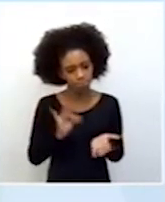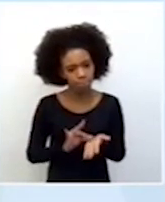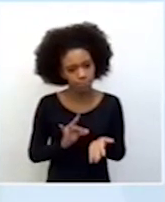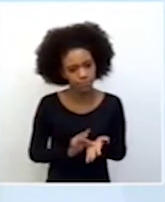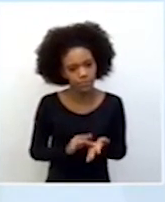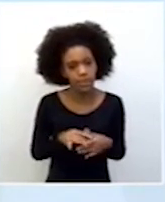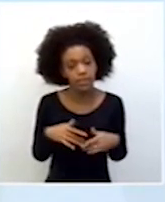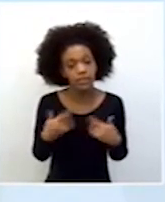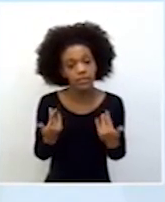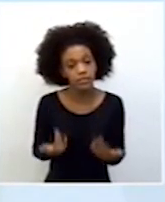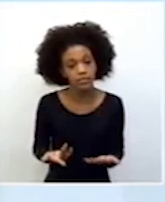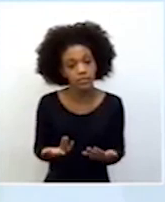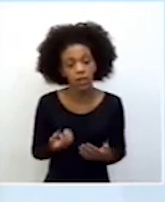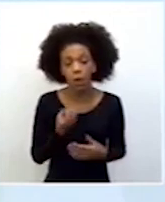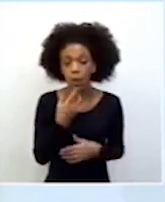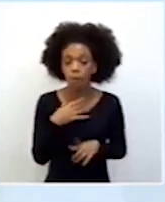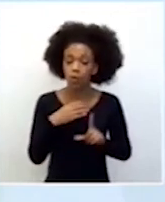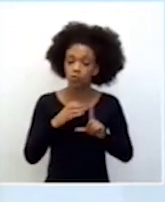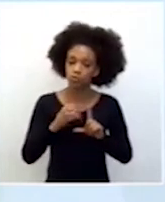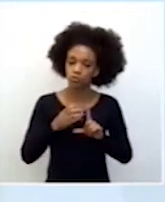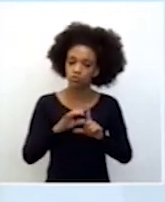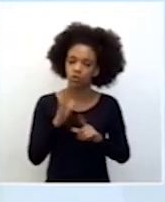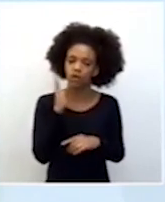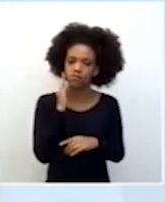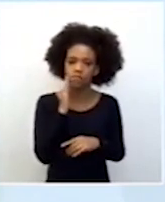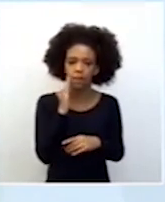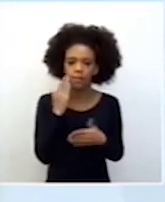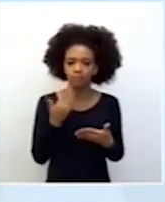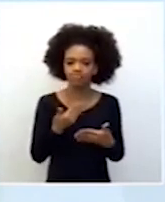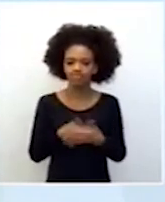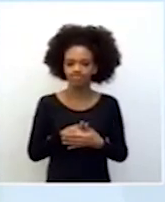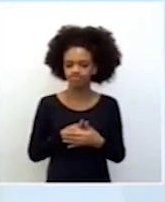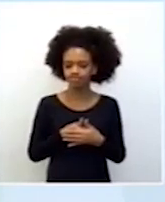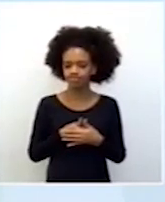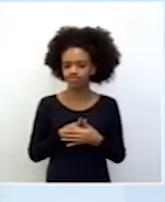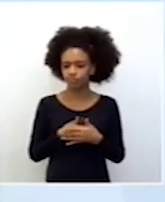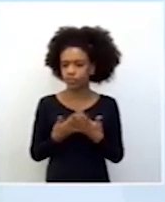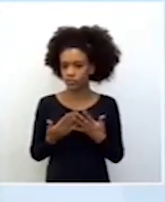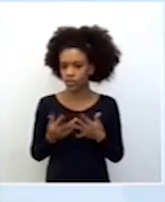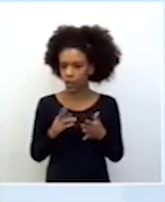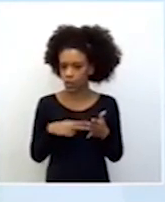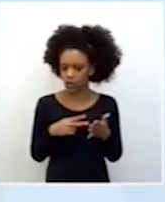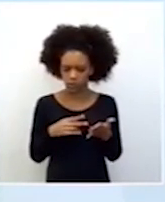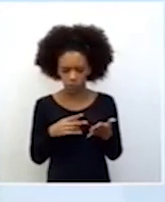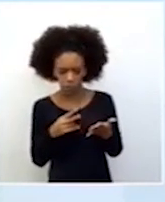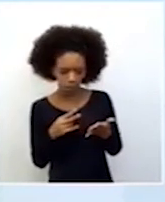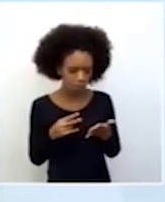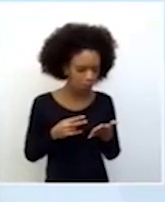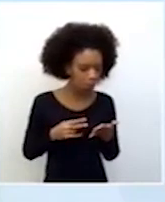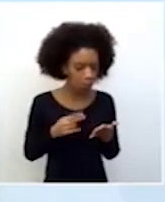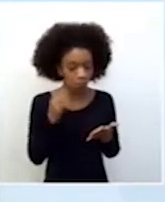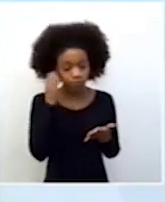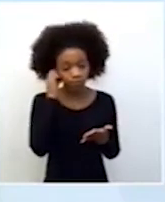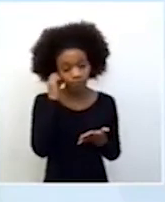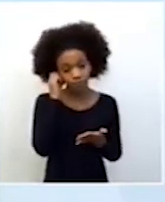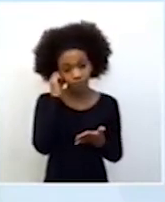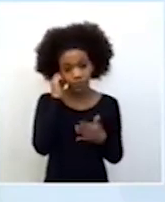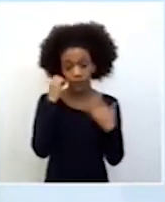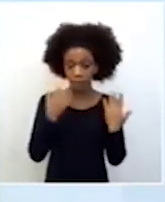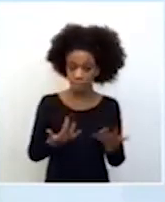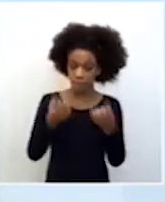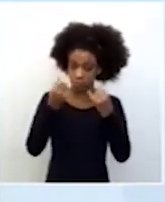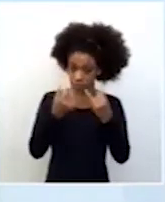uma virtude do bom chargista é saber escondê-la sutilmente do leitor para revelá-la somente no